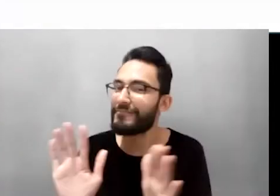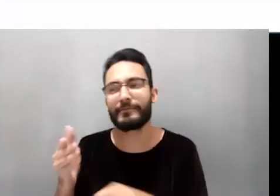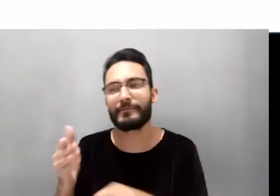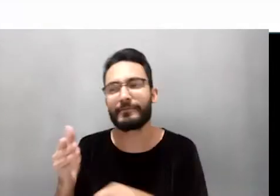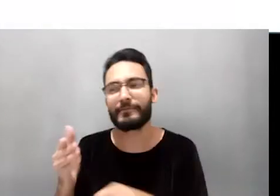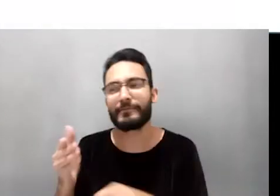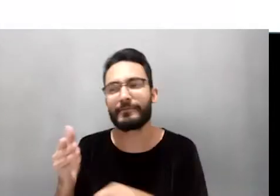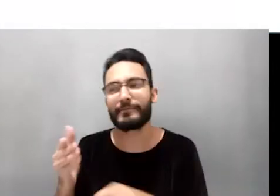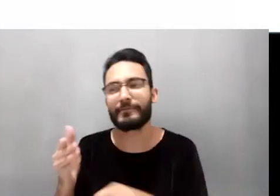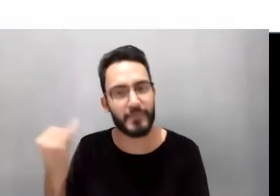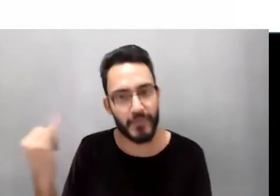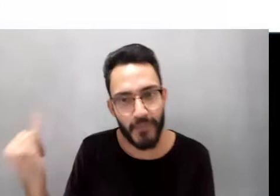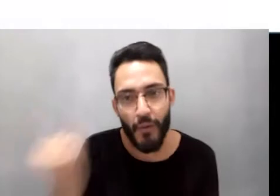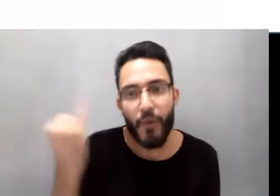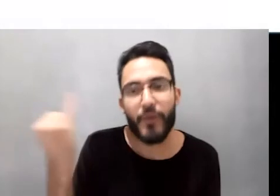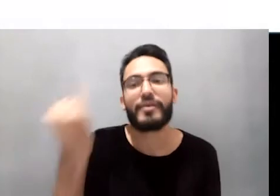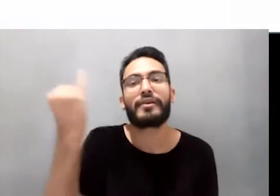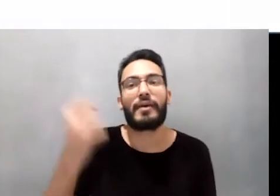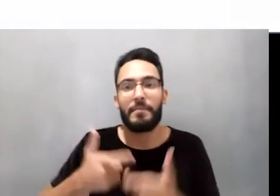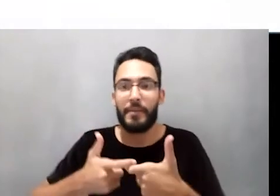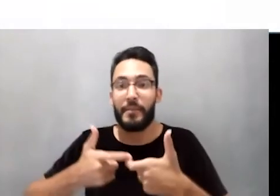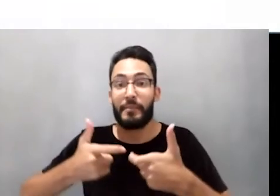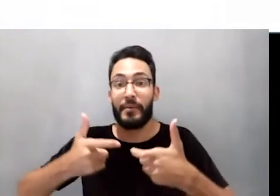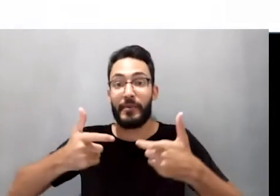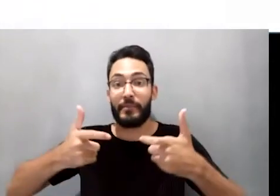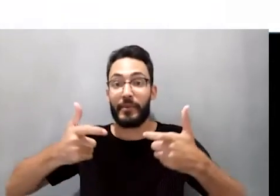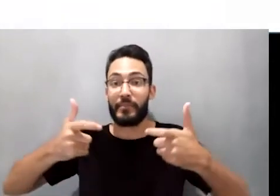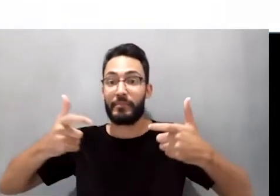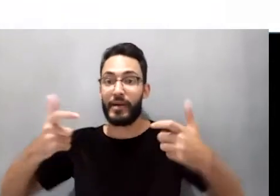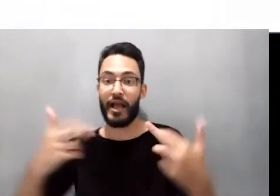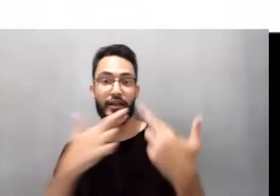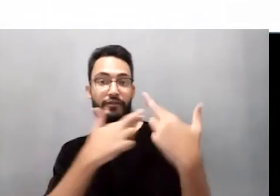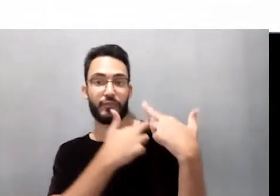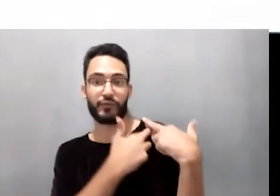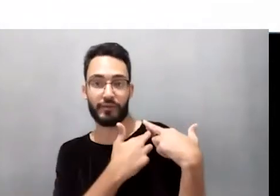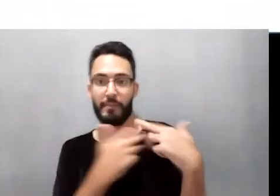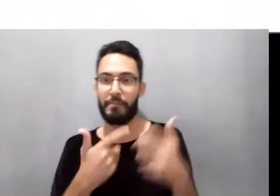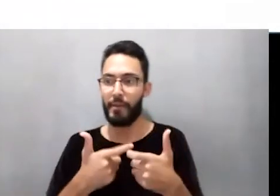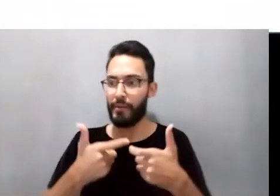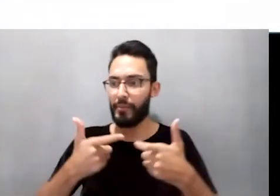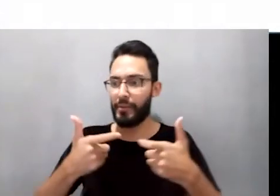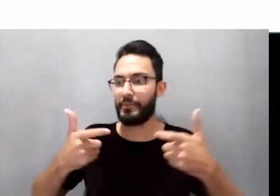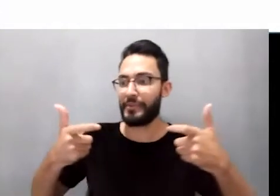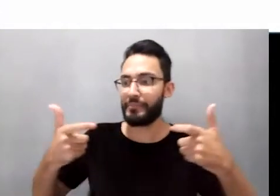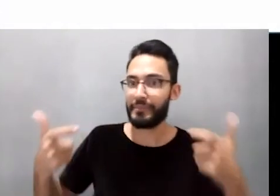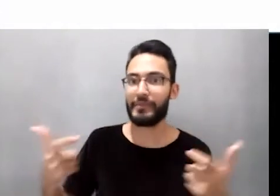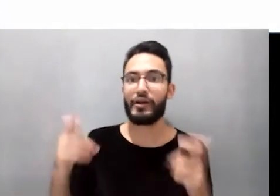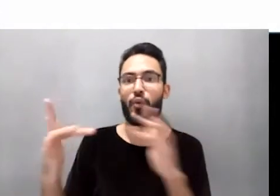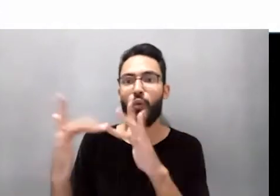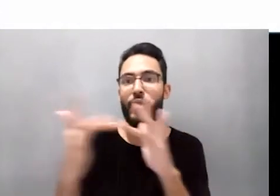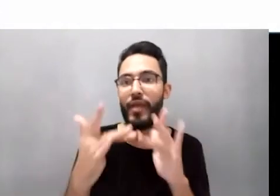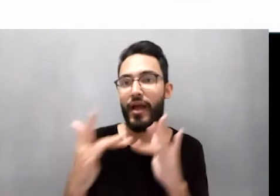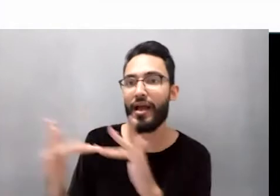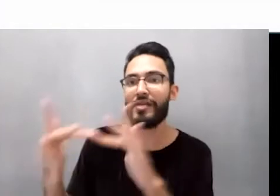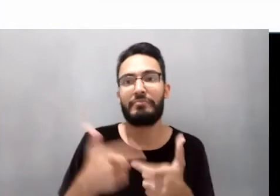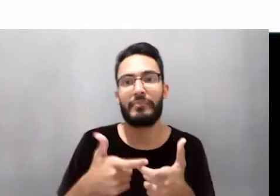que a senioridade vai aumentando, as responsabilidades vão aumentando, o nível de contato vai aumentando.